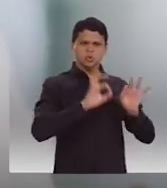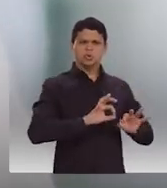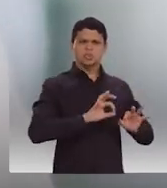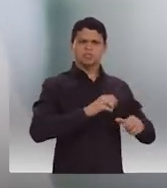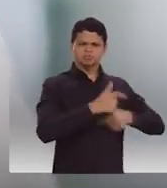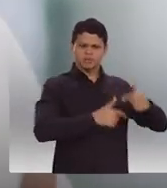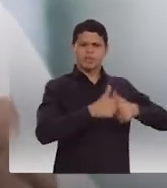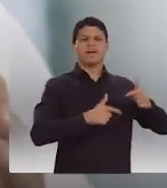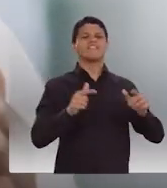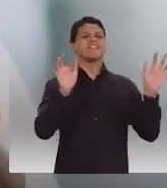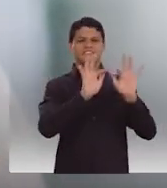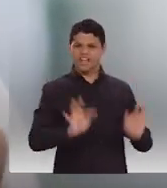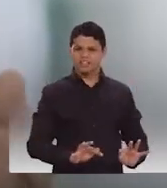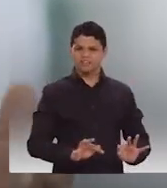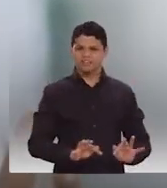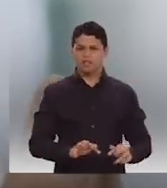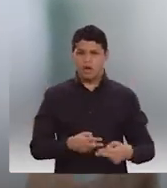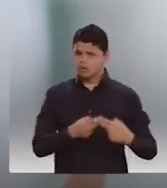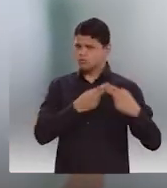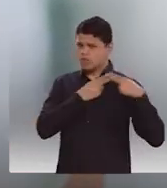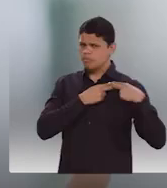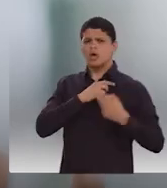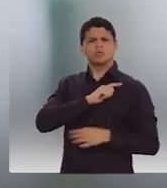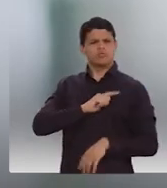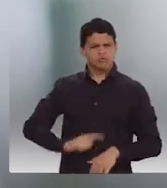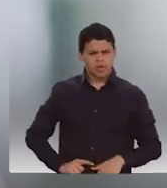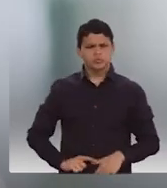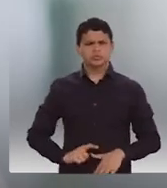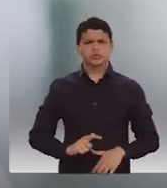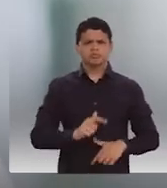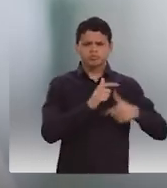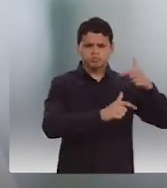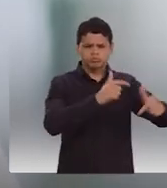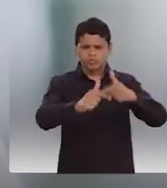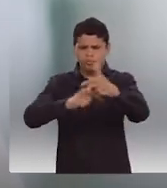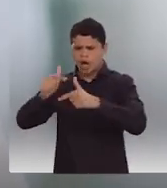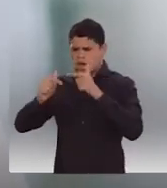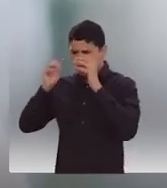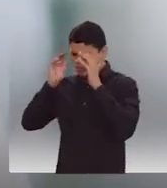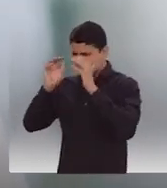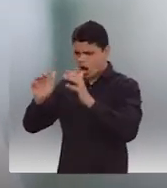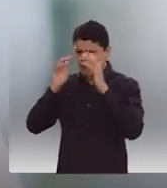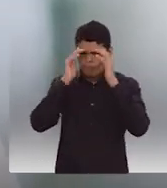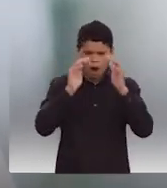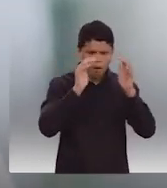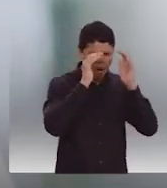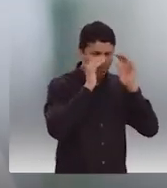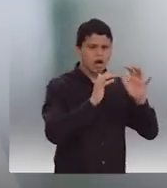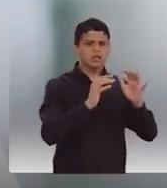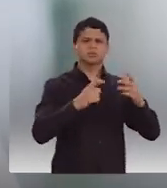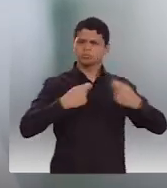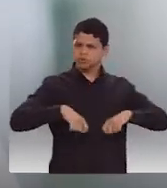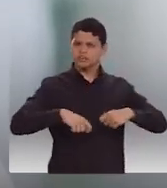trabalhe feliz. E é obrigação de um bom administrador encontrar os recursos que garantam a atenção que o servidor